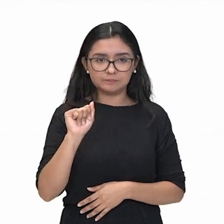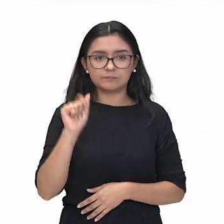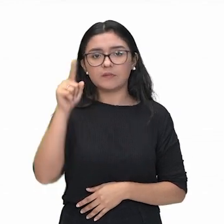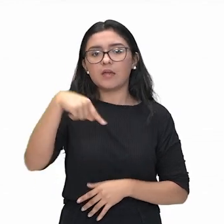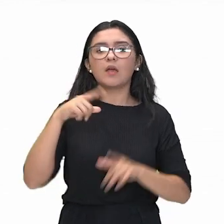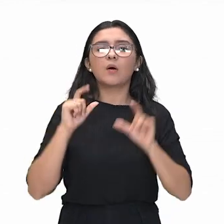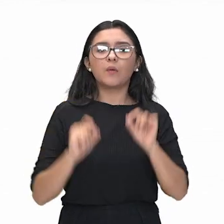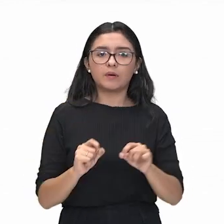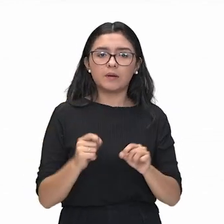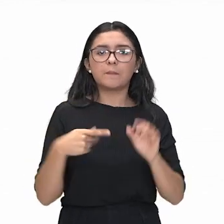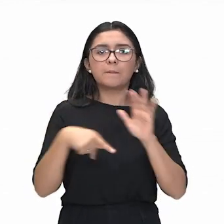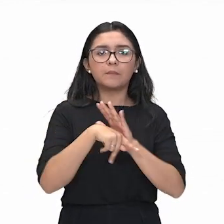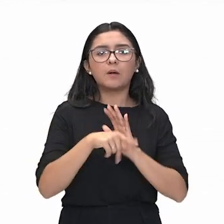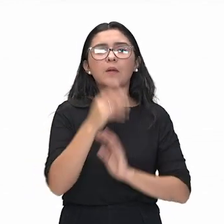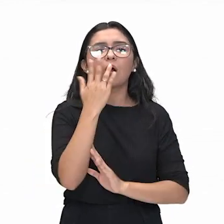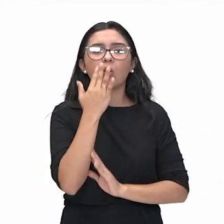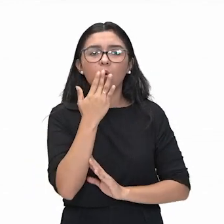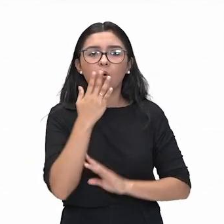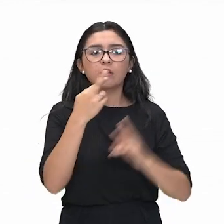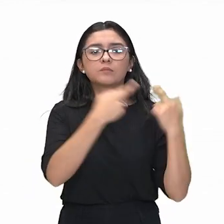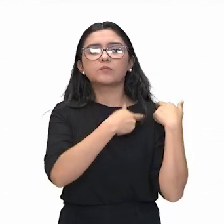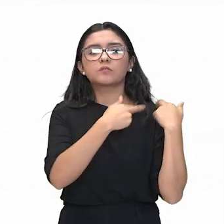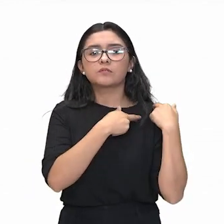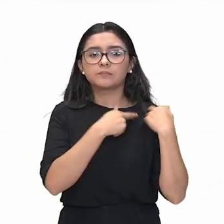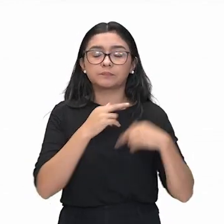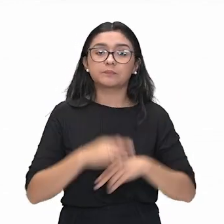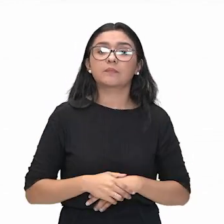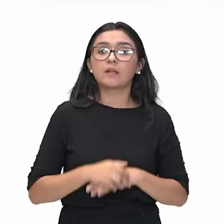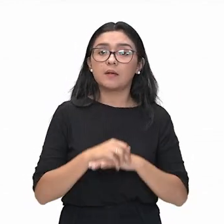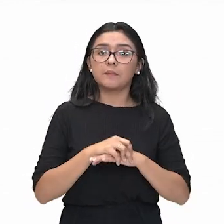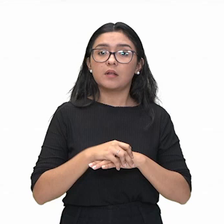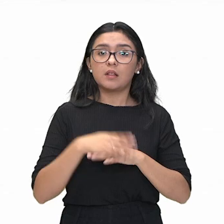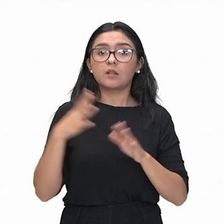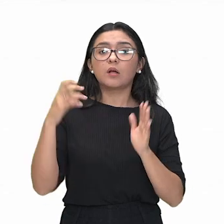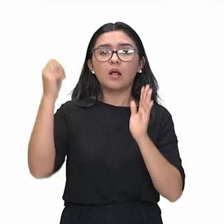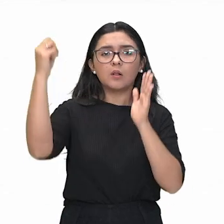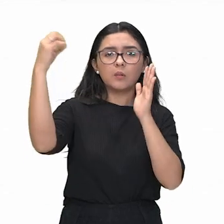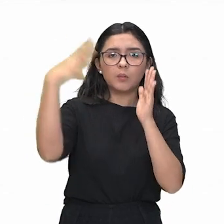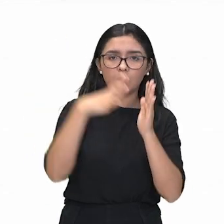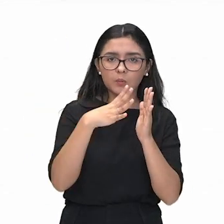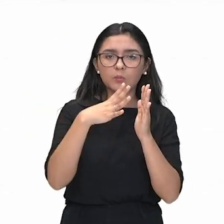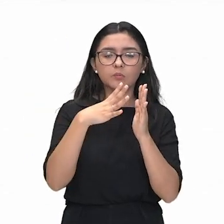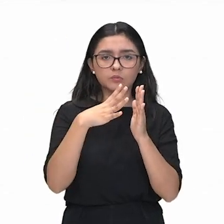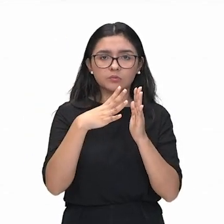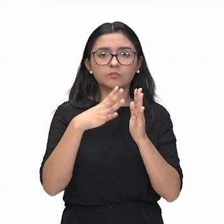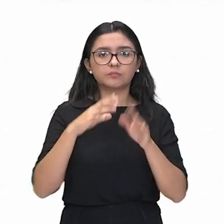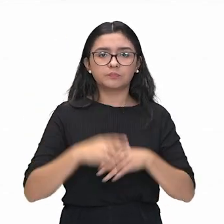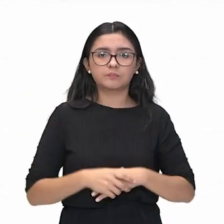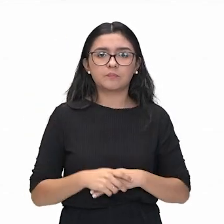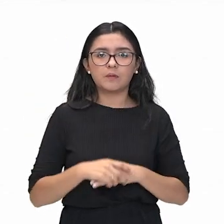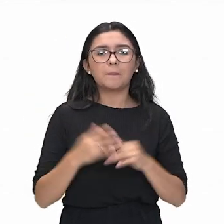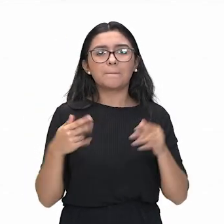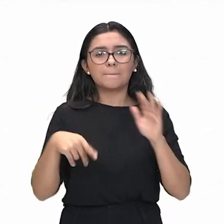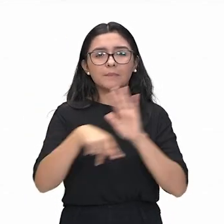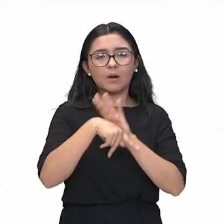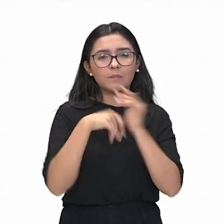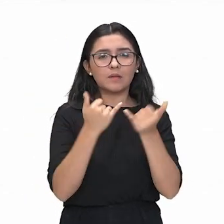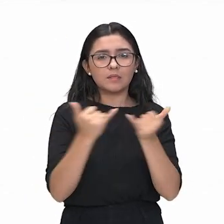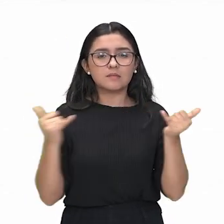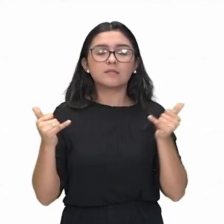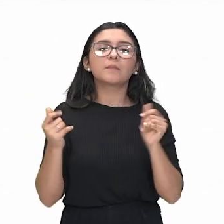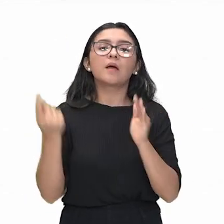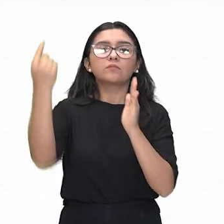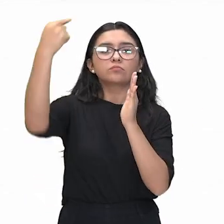é o pigmento aí que é responsável pela luz captar uma certa quantidade de energia, né, para fazer a